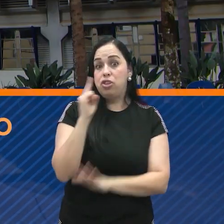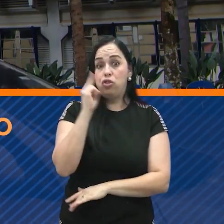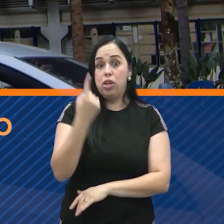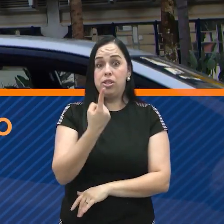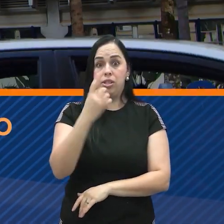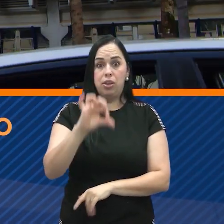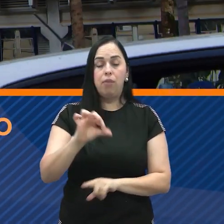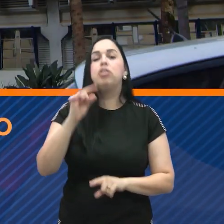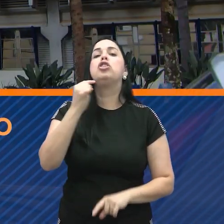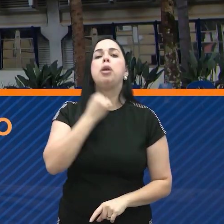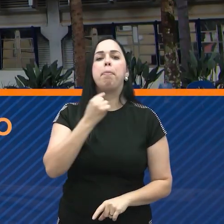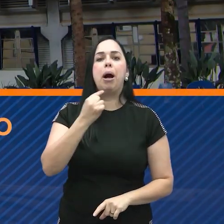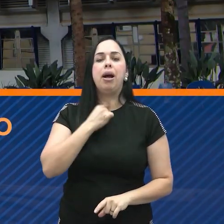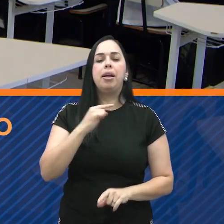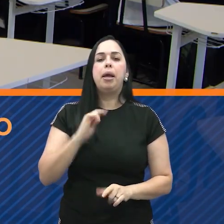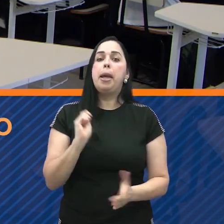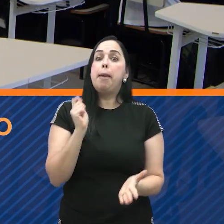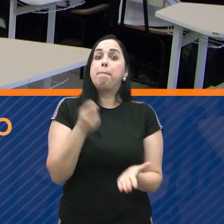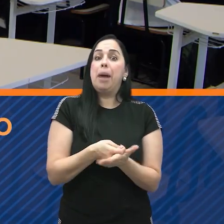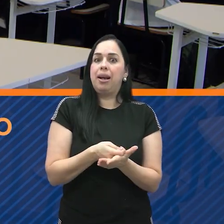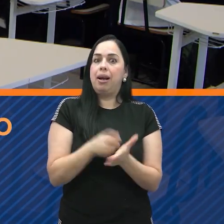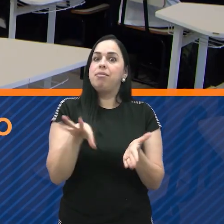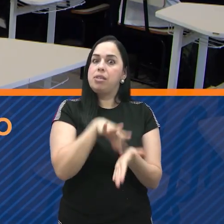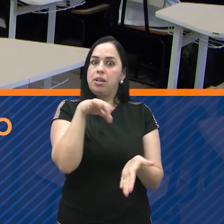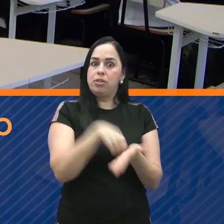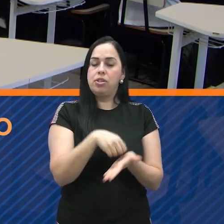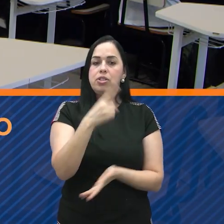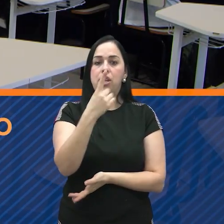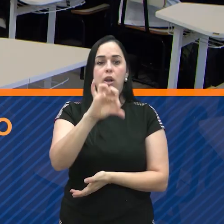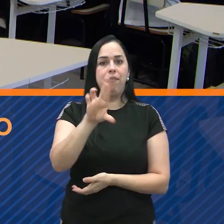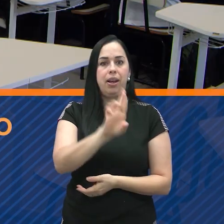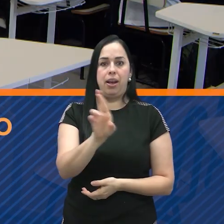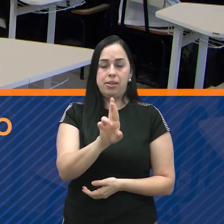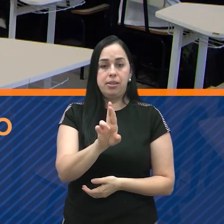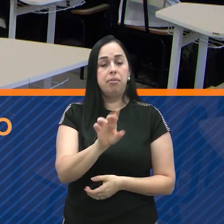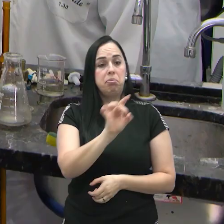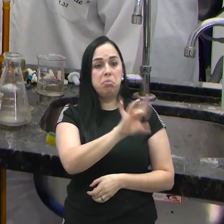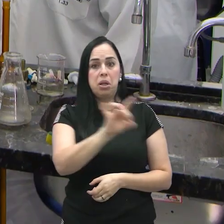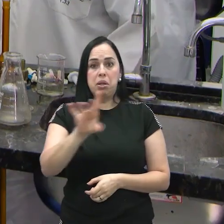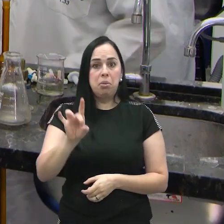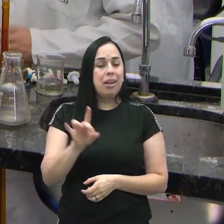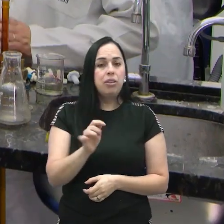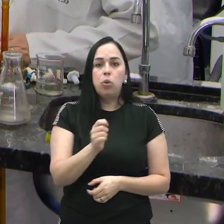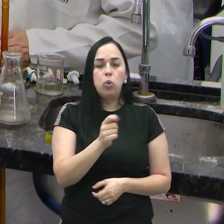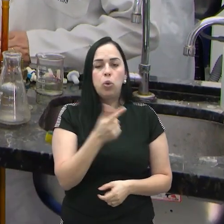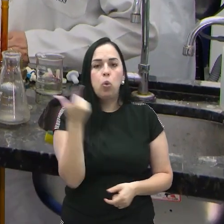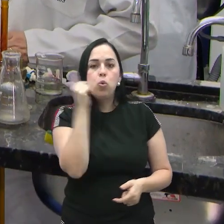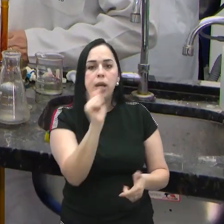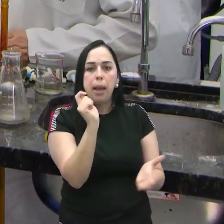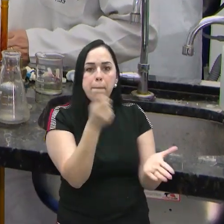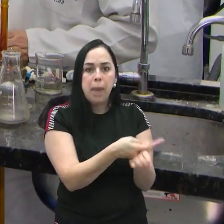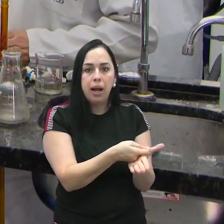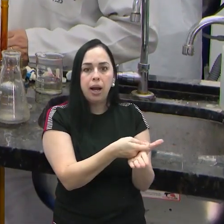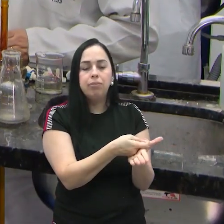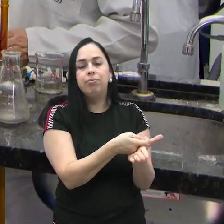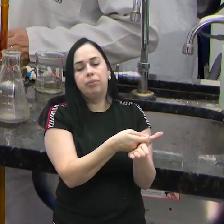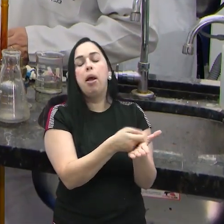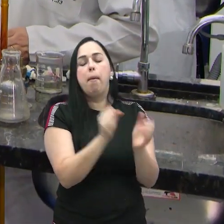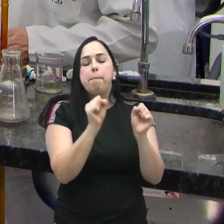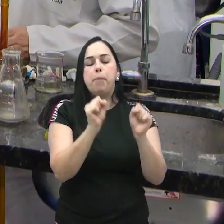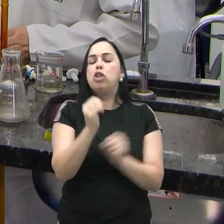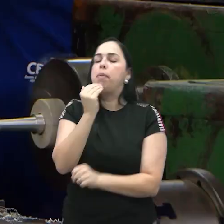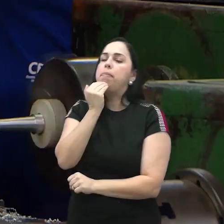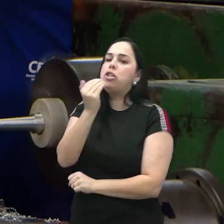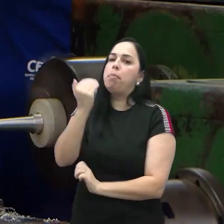cepas.com.br até o dia 19 de maio. A taxa de inscrição é de R$ 19. Os candidatos que não tiverem condições financeiras